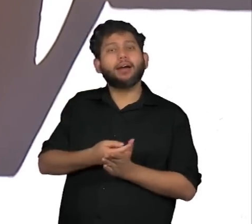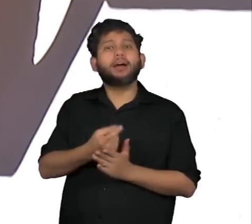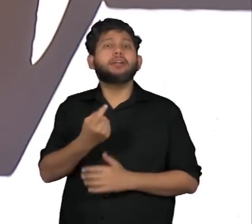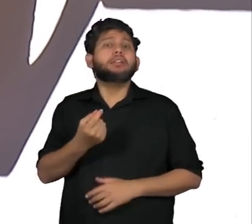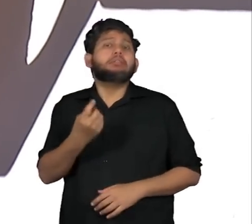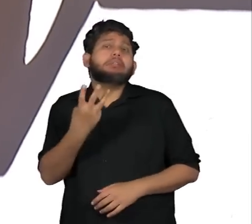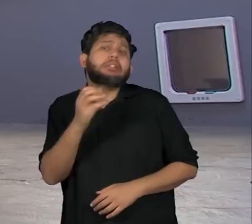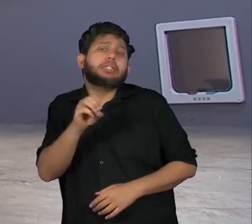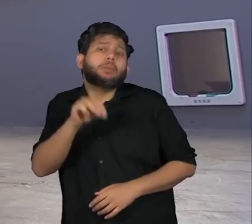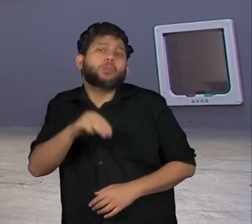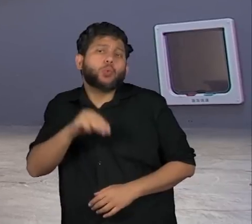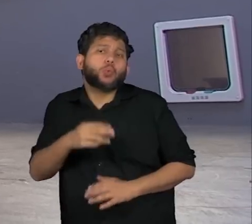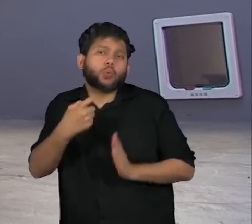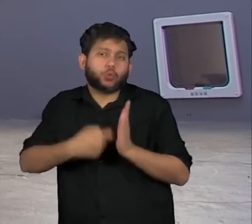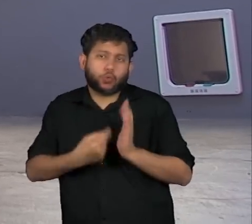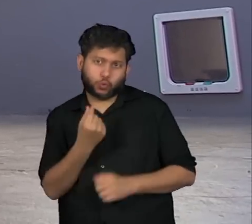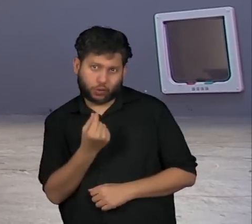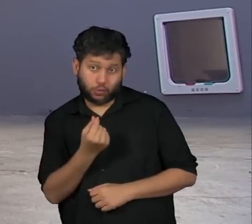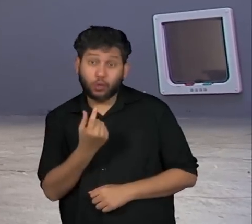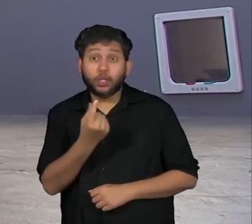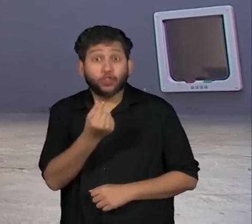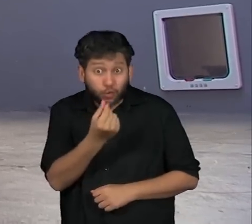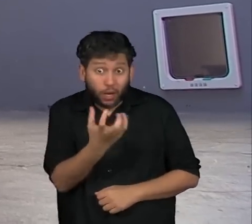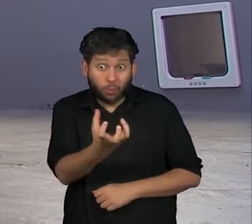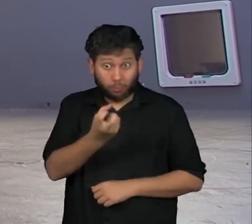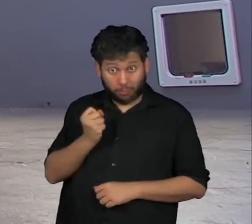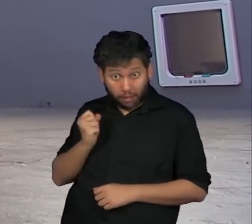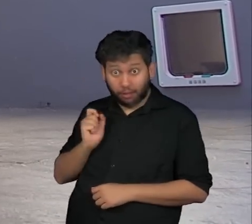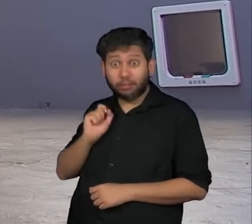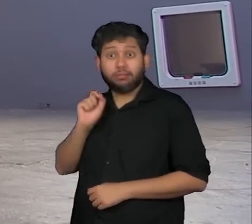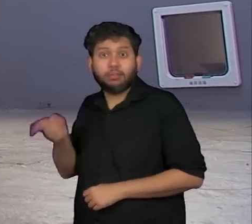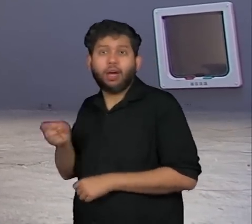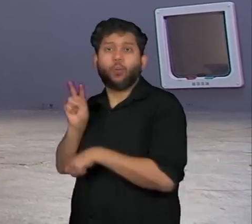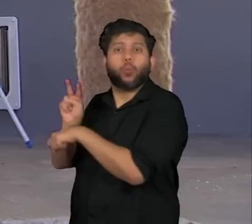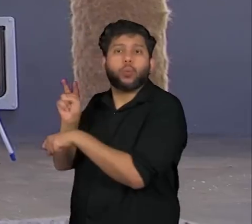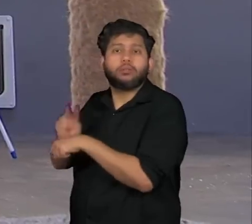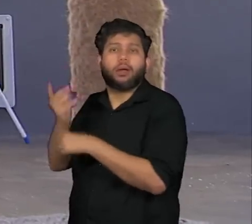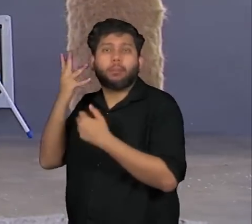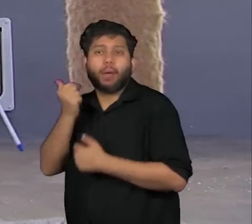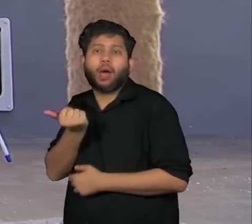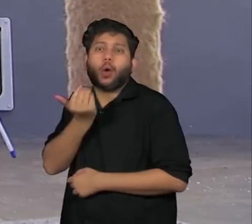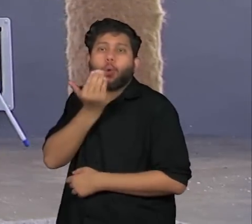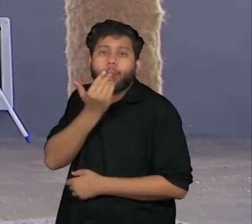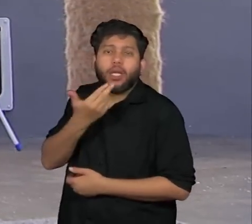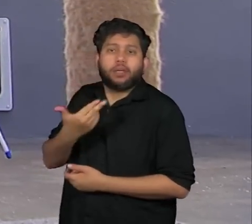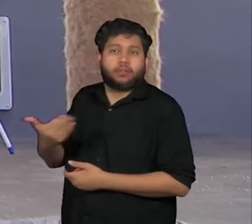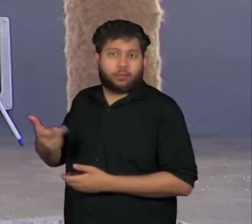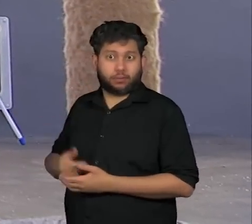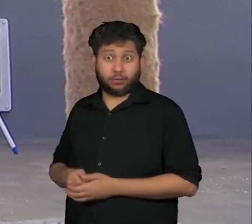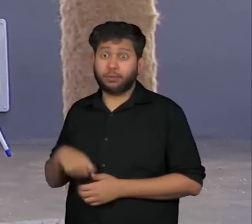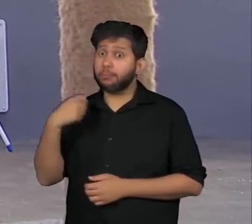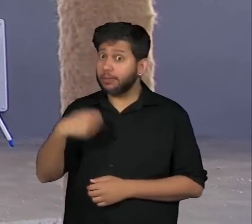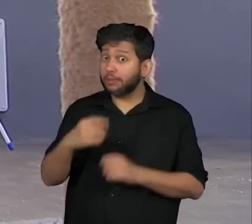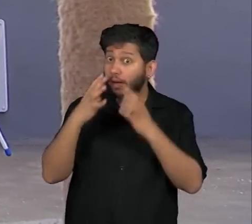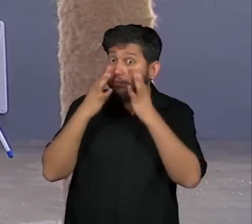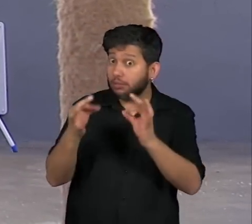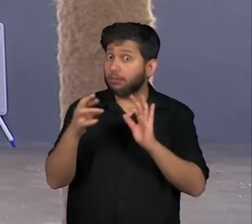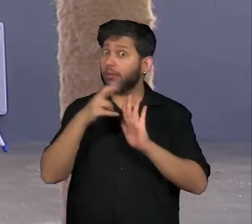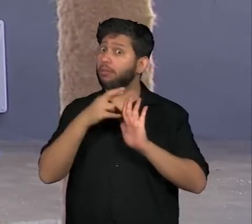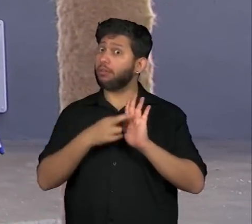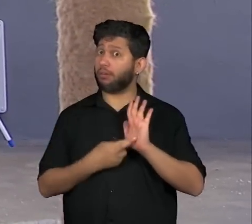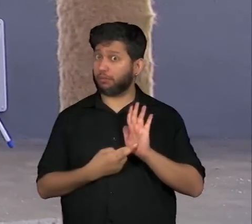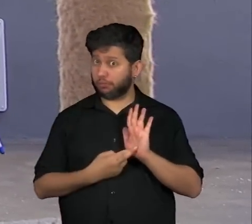30 minutos. O dinheiro é revertido para os cuidados com os animais. É preciso atentar para algumas